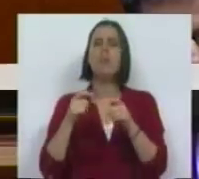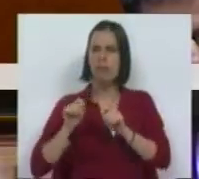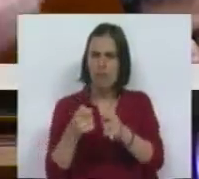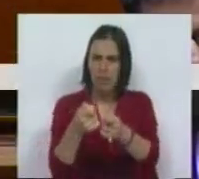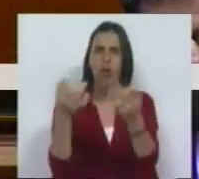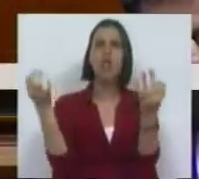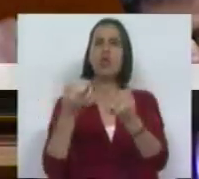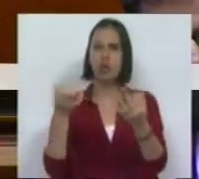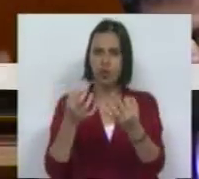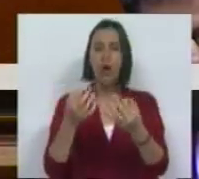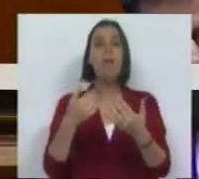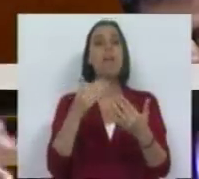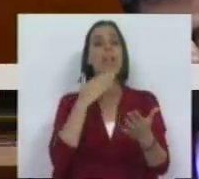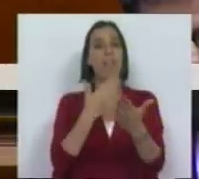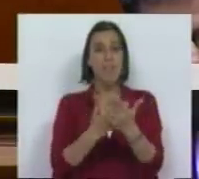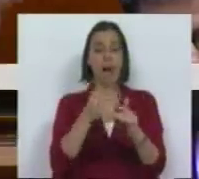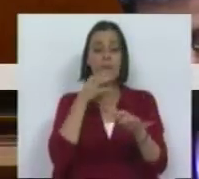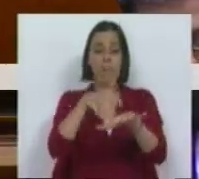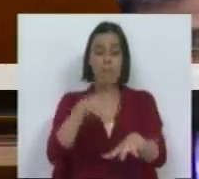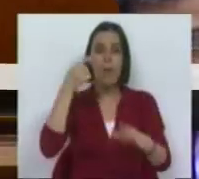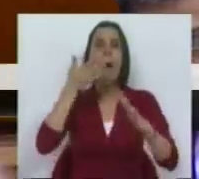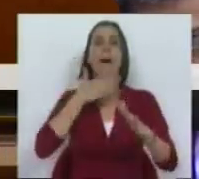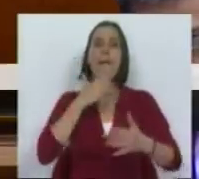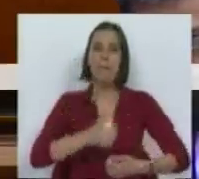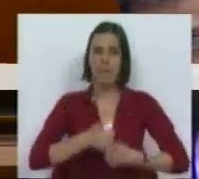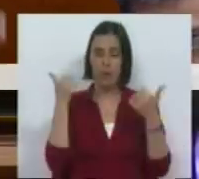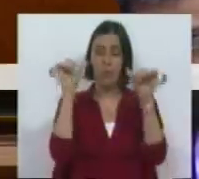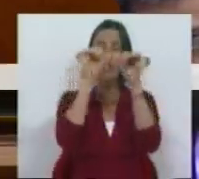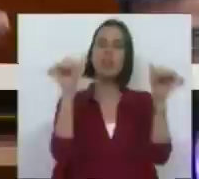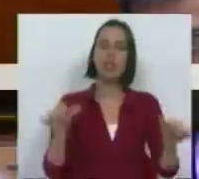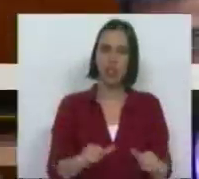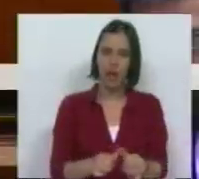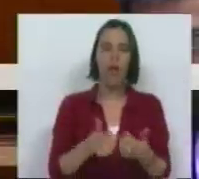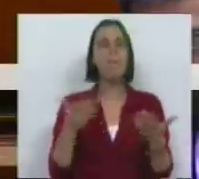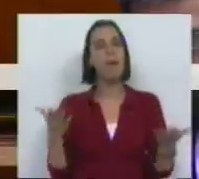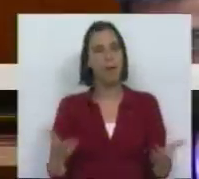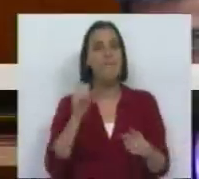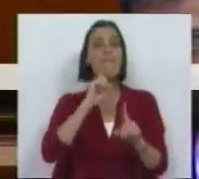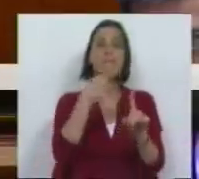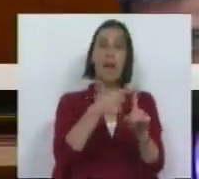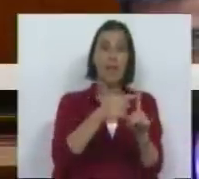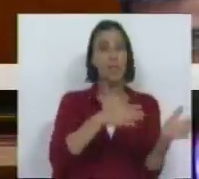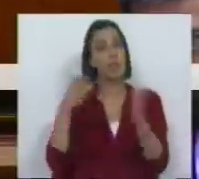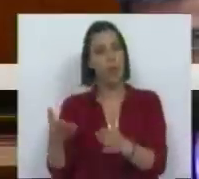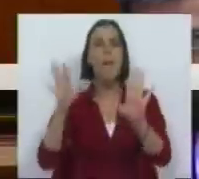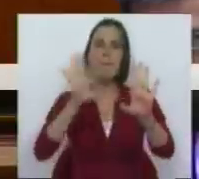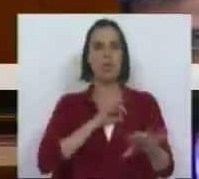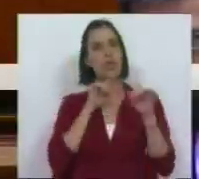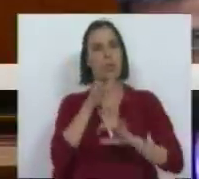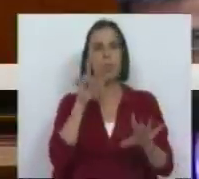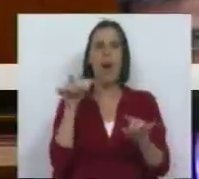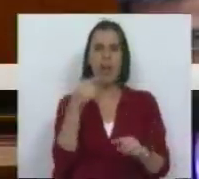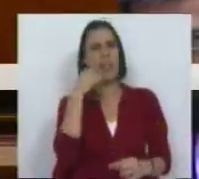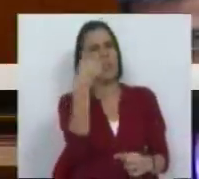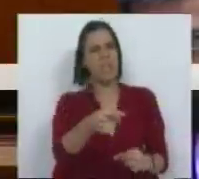apertada, irá permitir-nos em sede parlamentar o aperfeiçoamento do sistema, terá tido essa vantagem também, mas, Sr. Deputado, daí